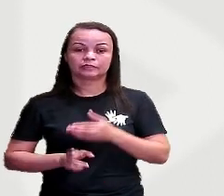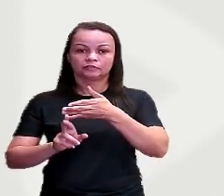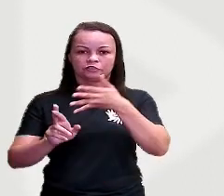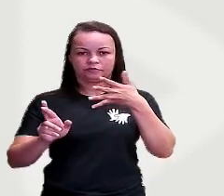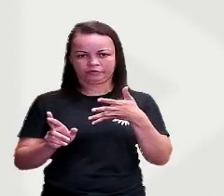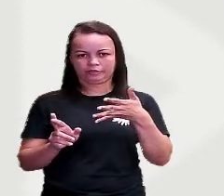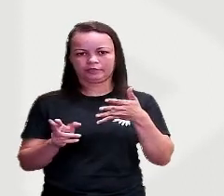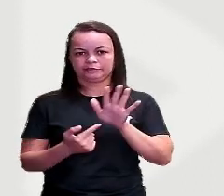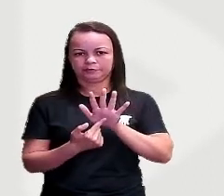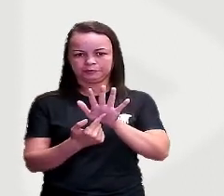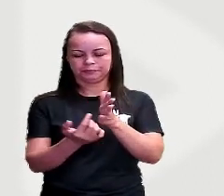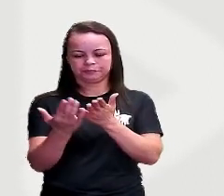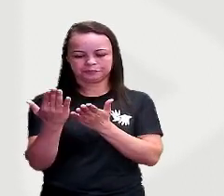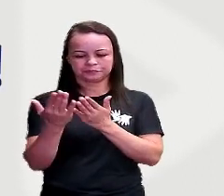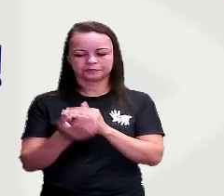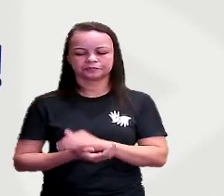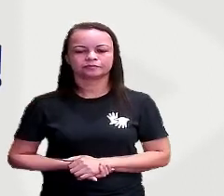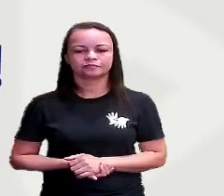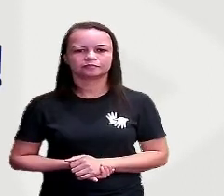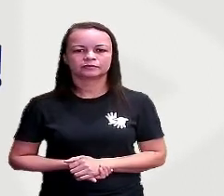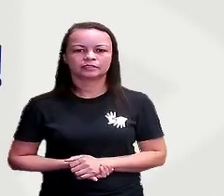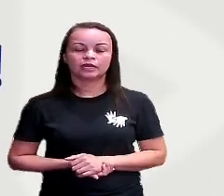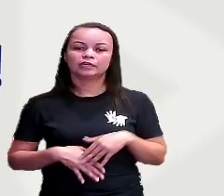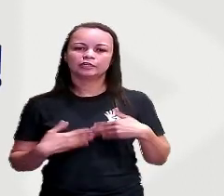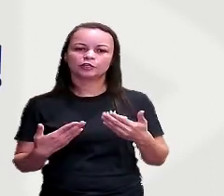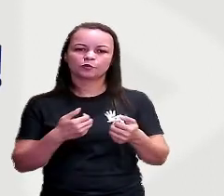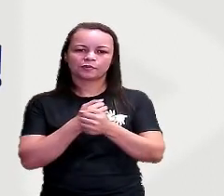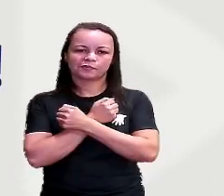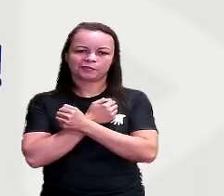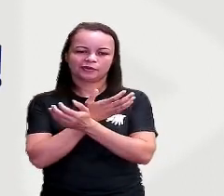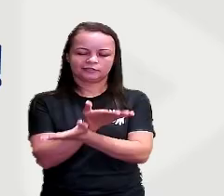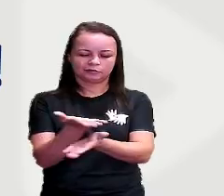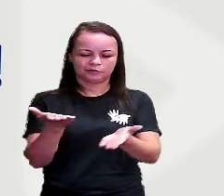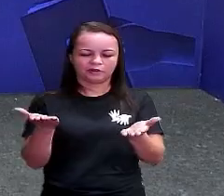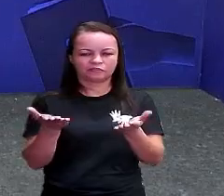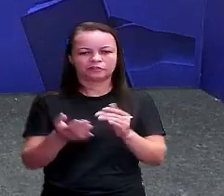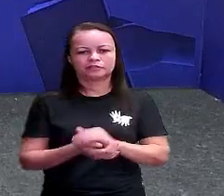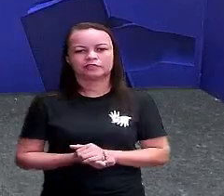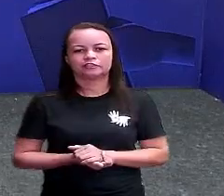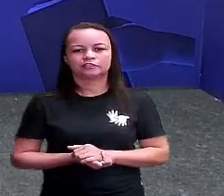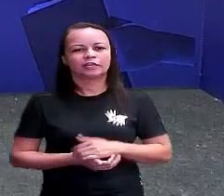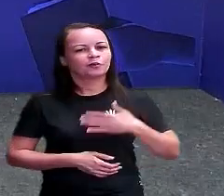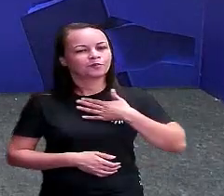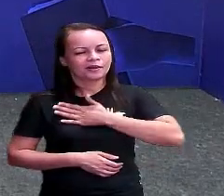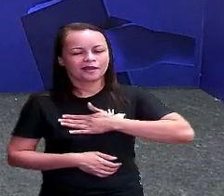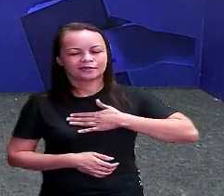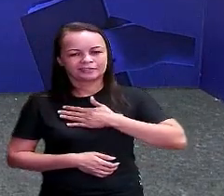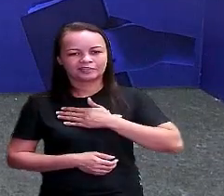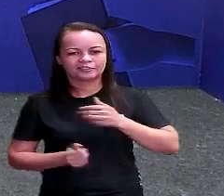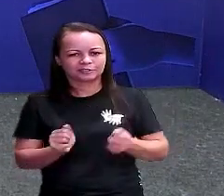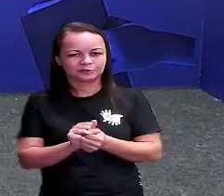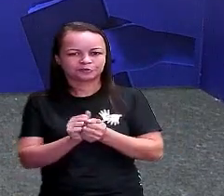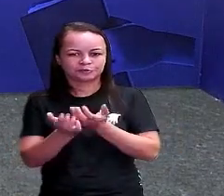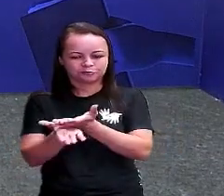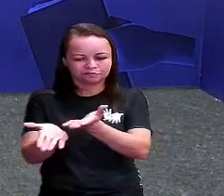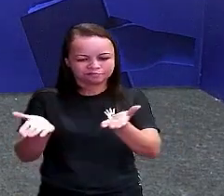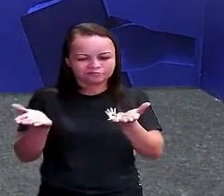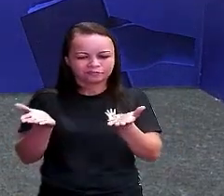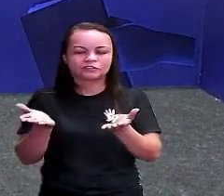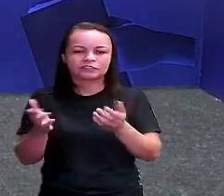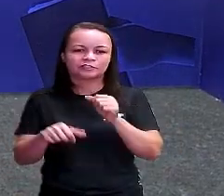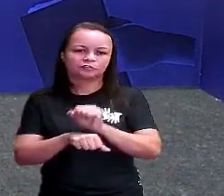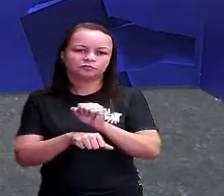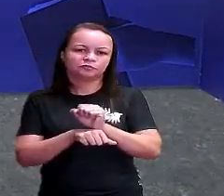nossas referências e o meu abraço para você, porque é sempre uma grande satisfação estar com vocês e